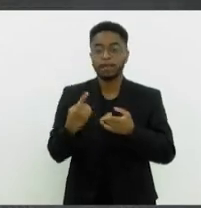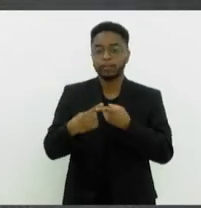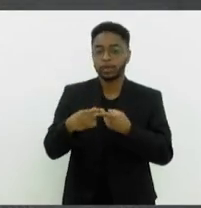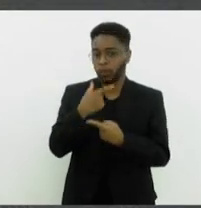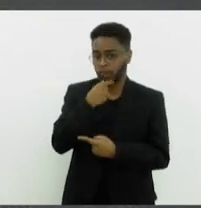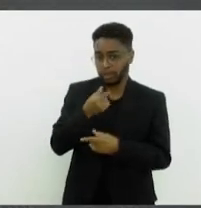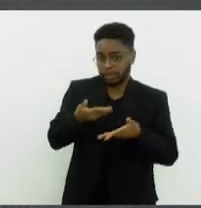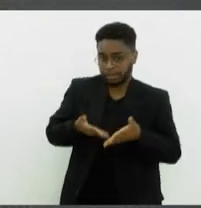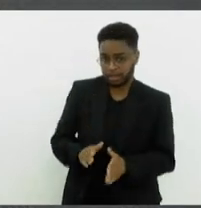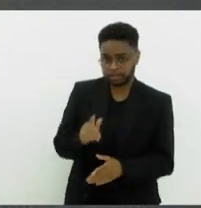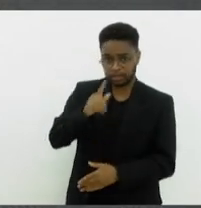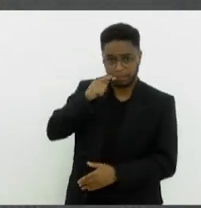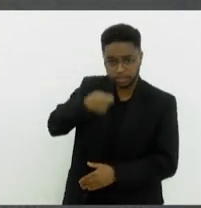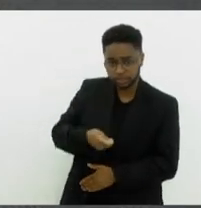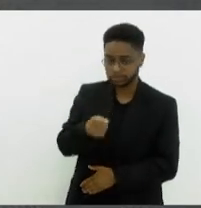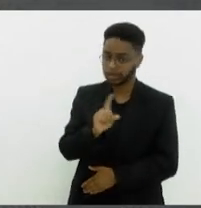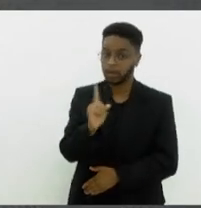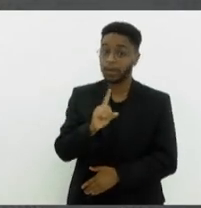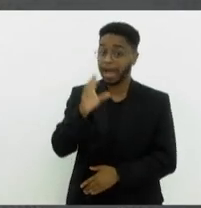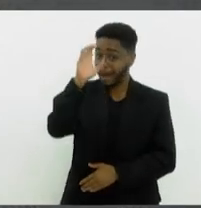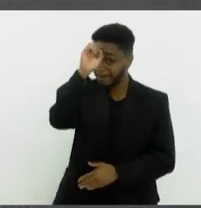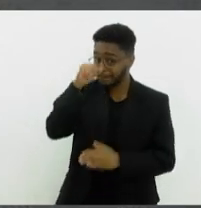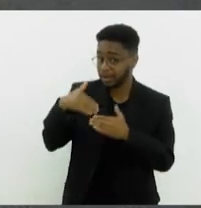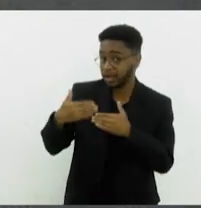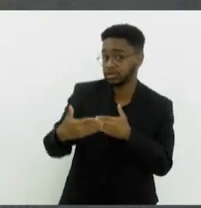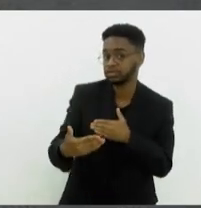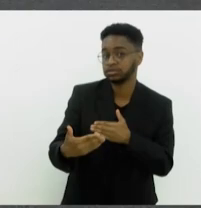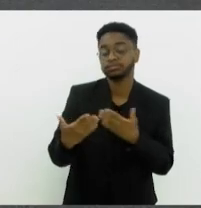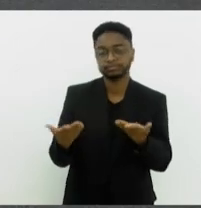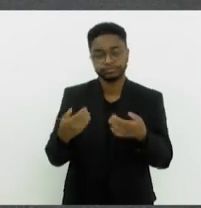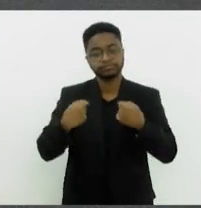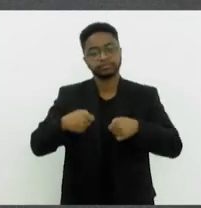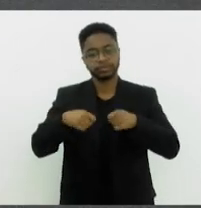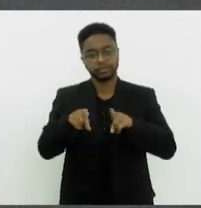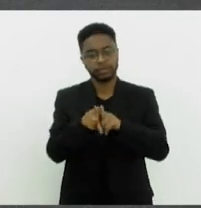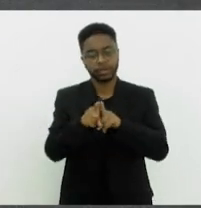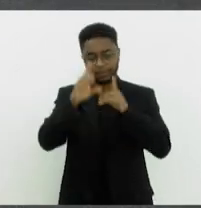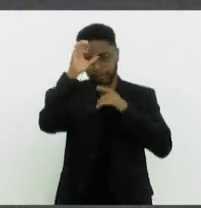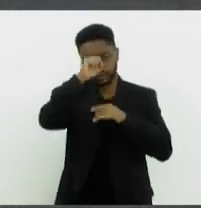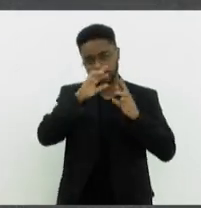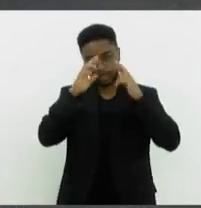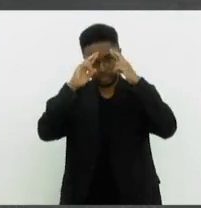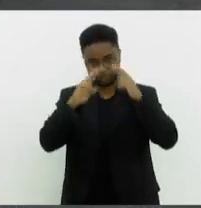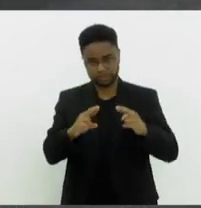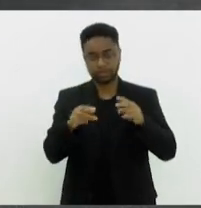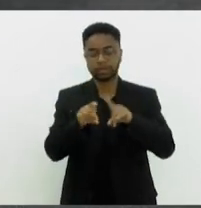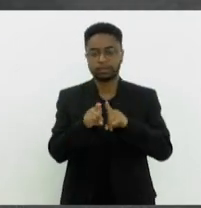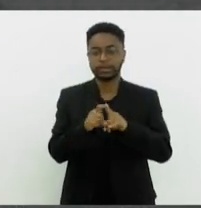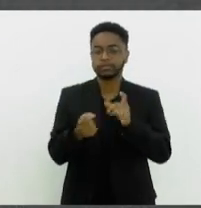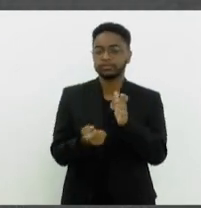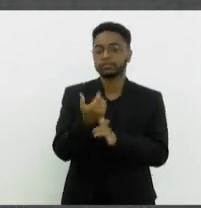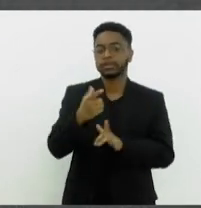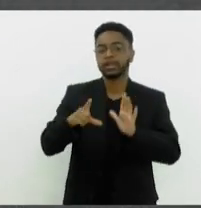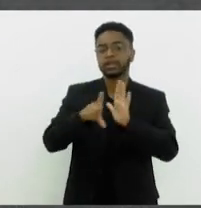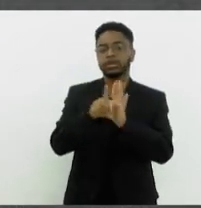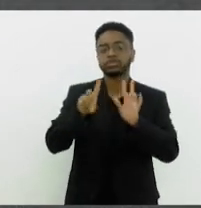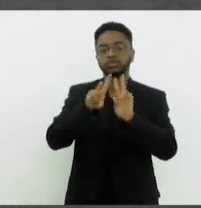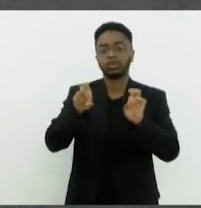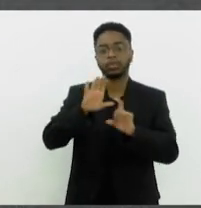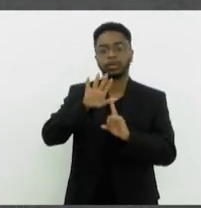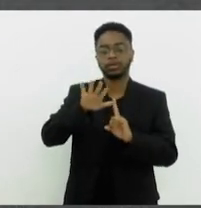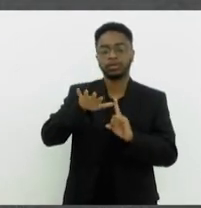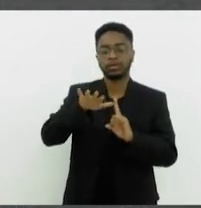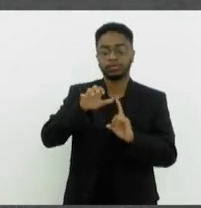machista, aprende a ser. Então tem que aprender a ser, a respeitar. Eu fiz a Lei da Educação Ambiental nas escolas. E